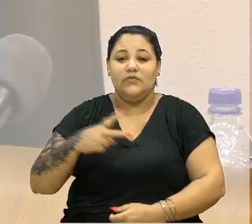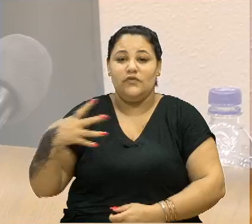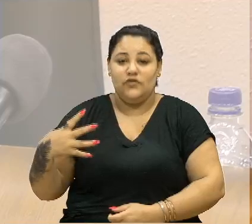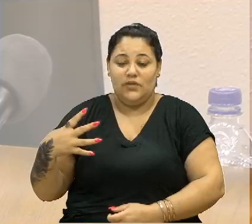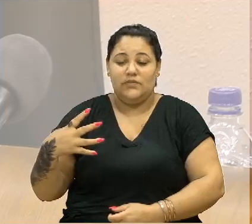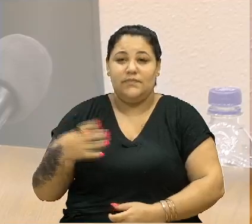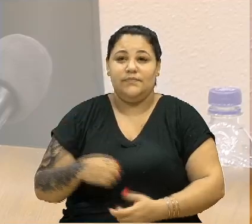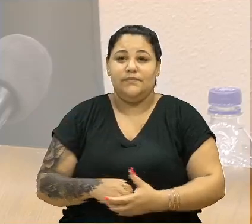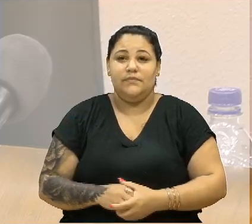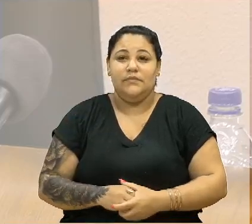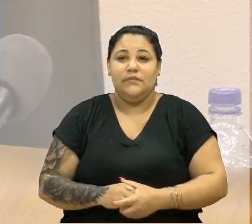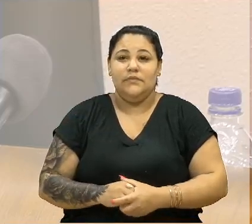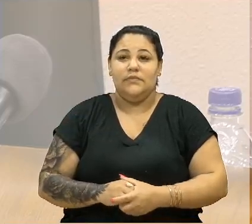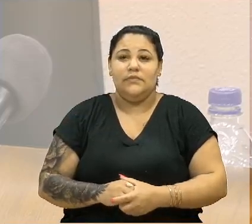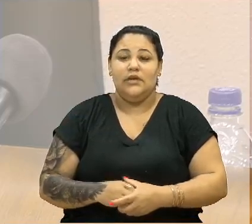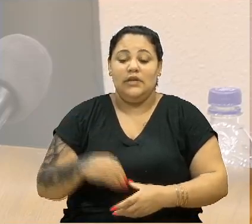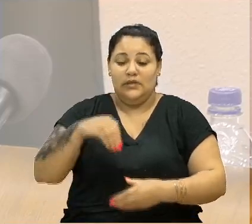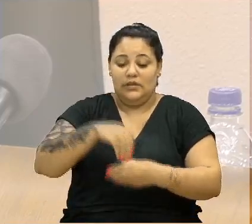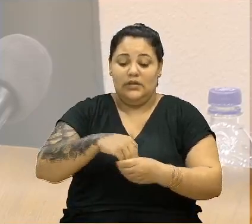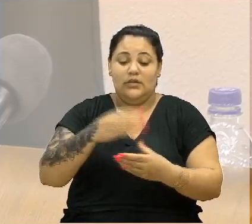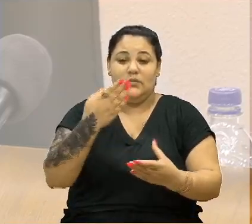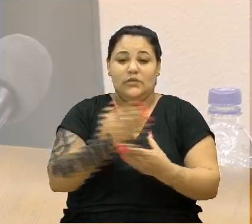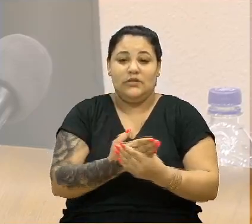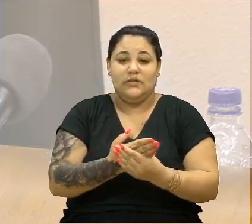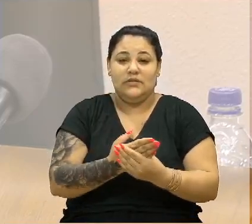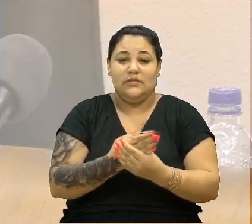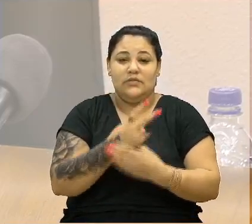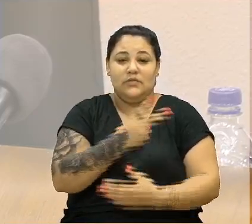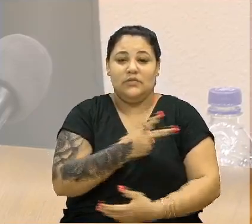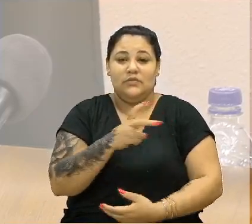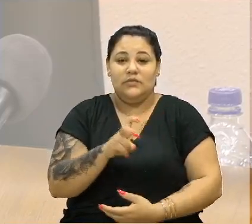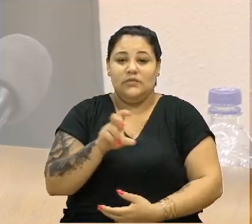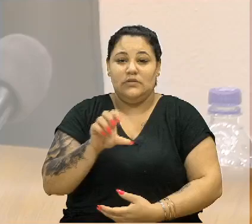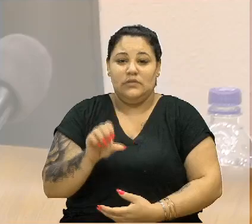200/2024, contido no processo número